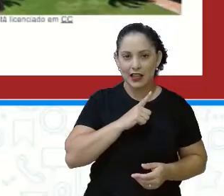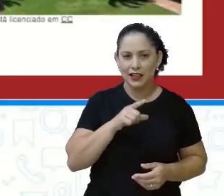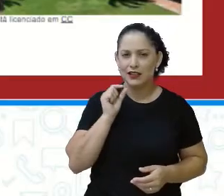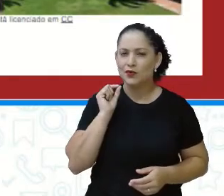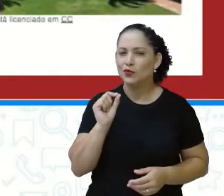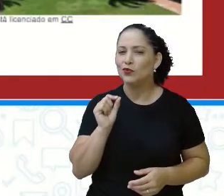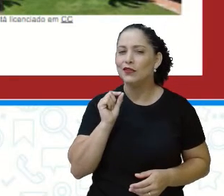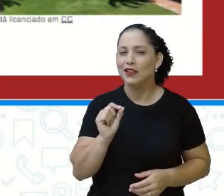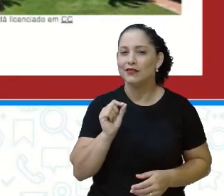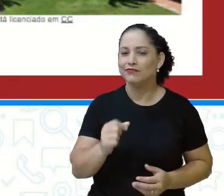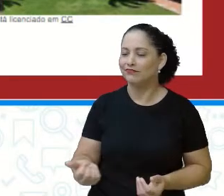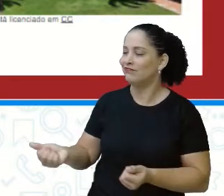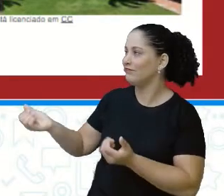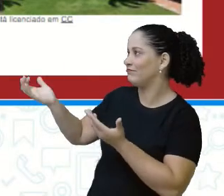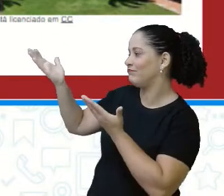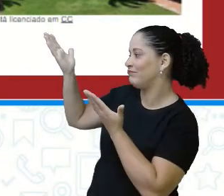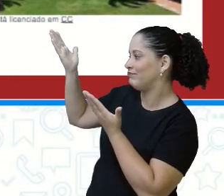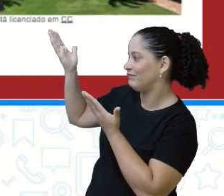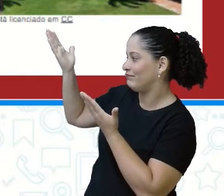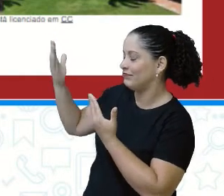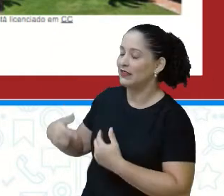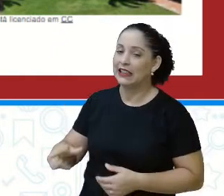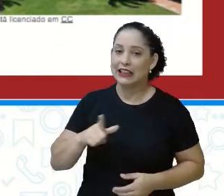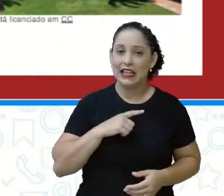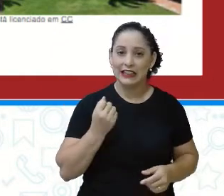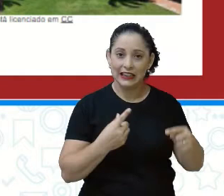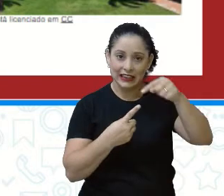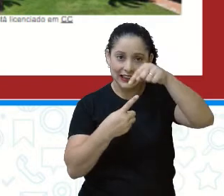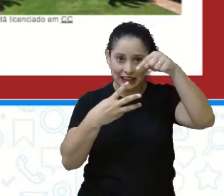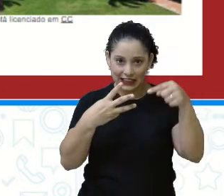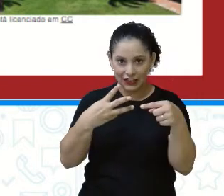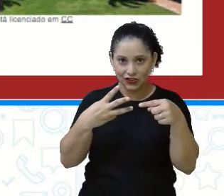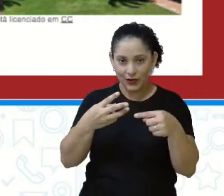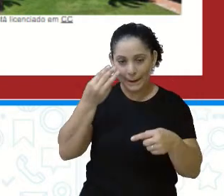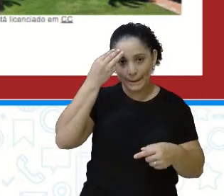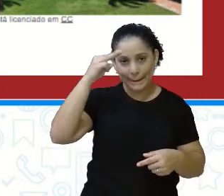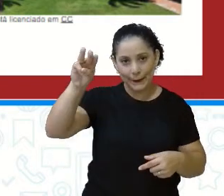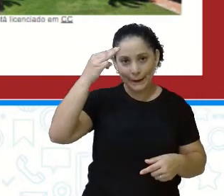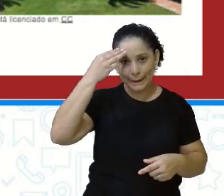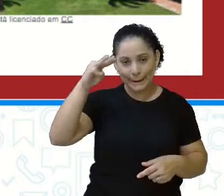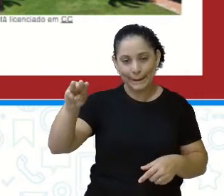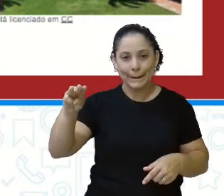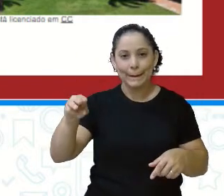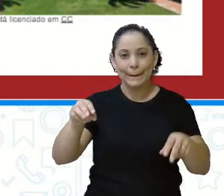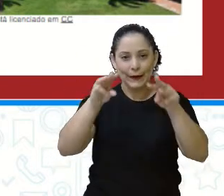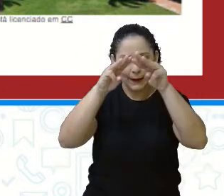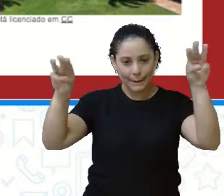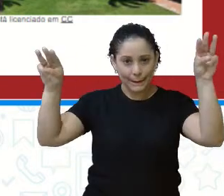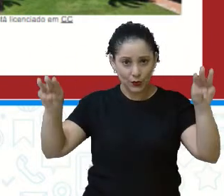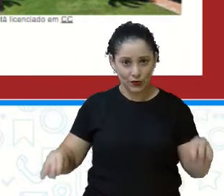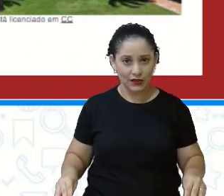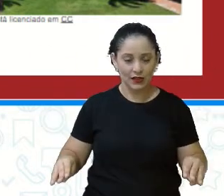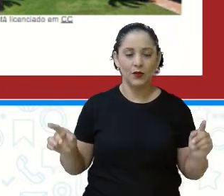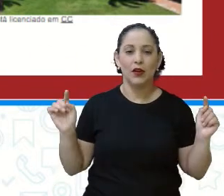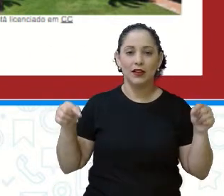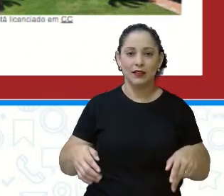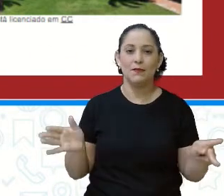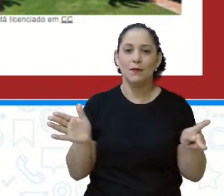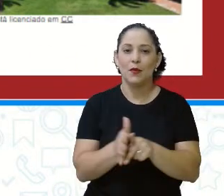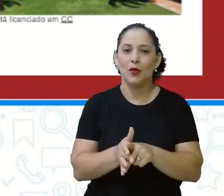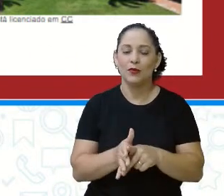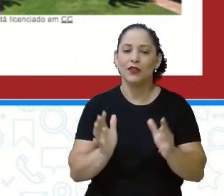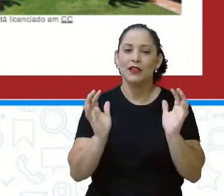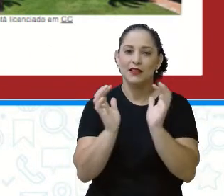ó, a imagem de 3 museus. 3 museus que ficam na cidade de Recife. Por quê?